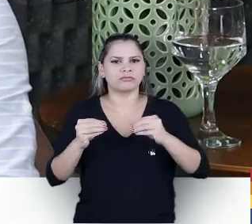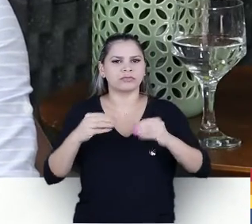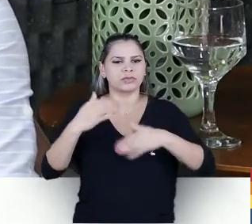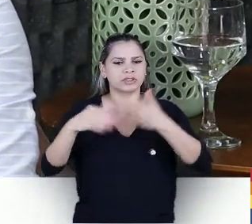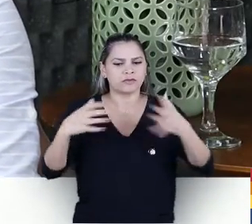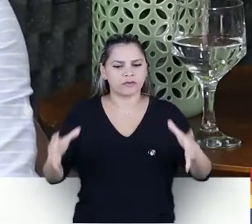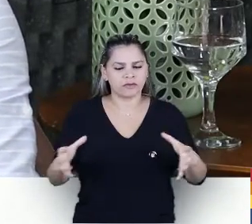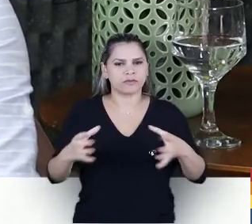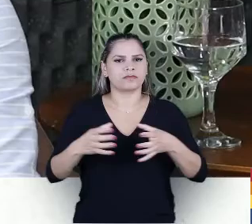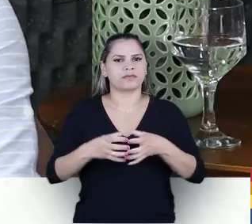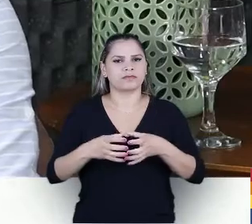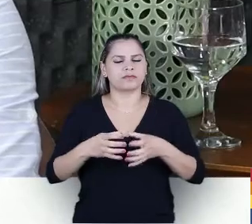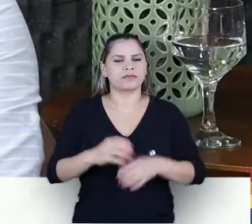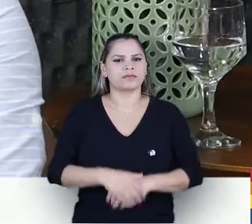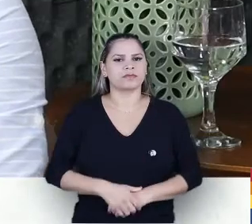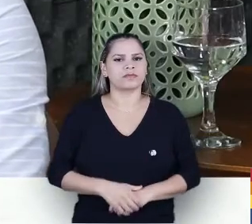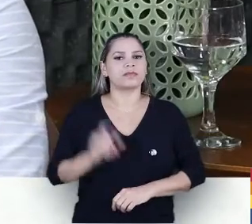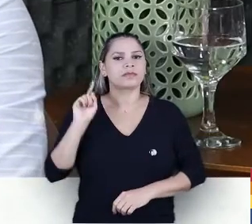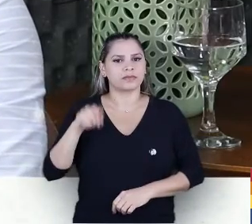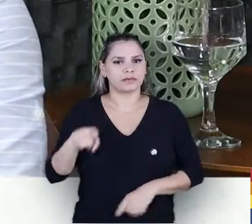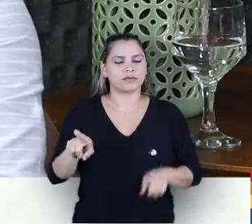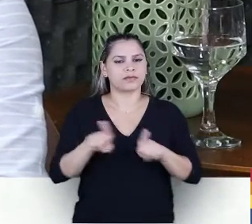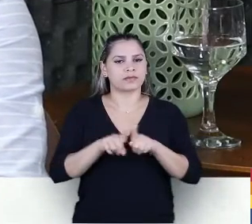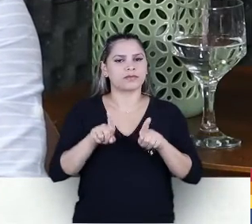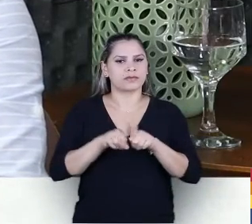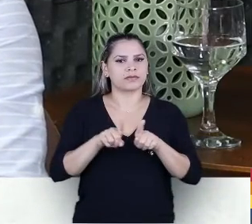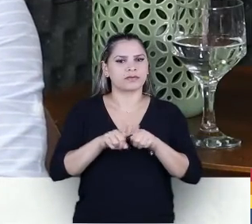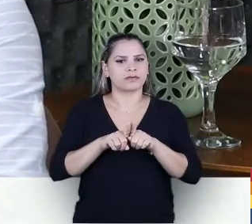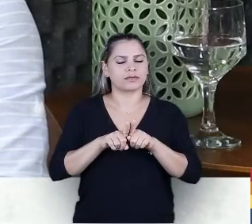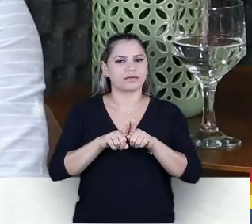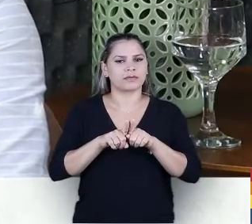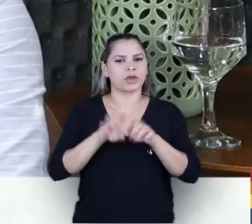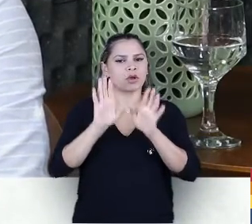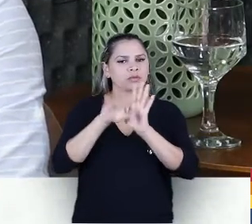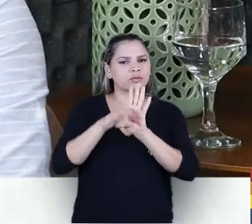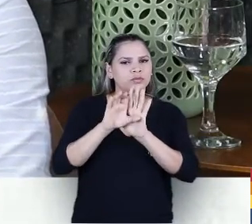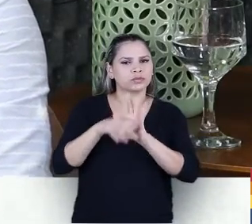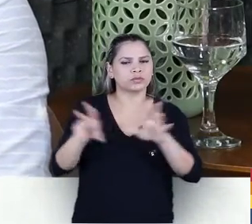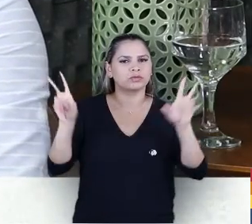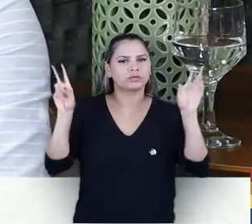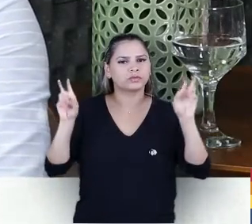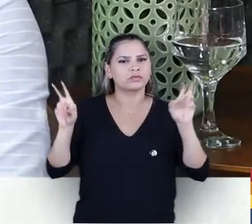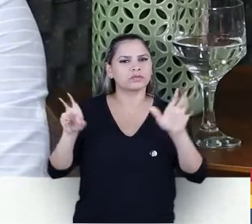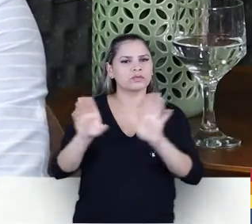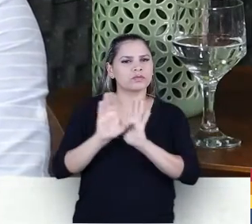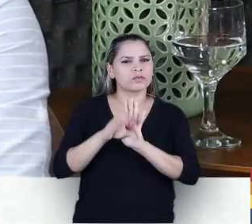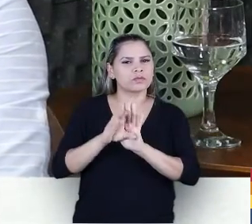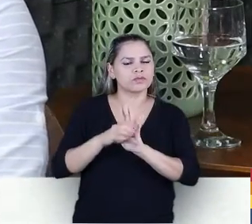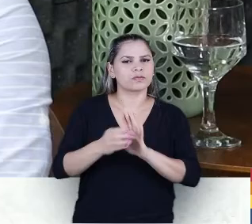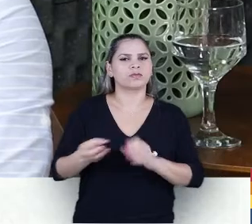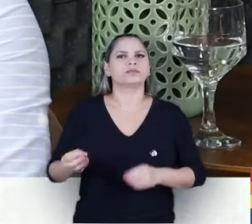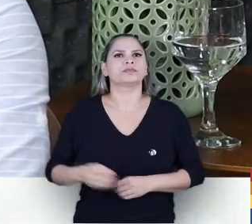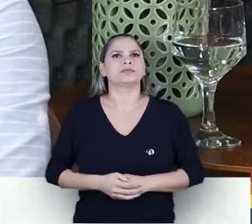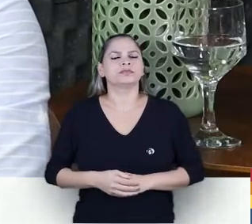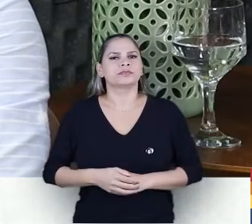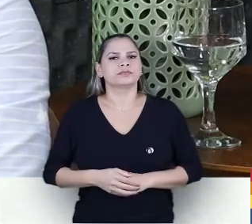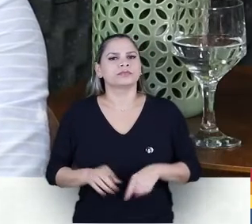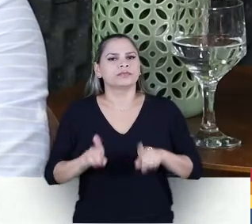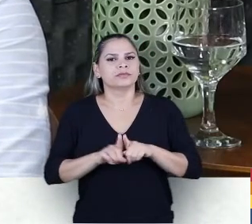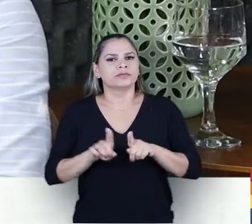grande, vamos dizer, profusão dentro dos clubes, os clubes de cinema. A escola que eu